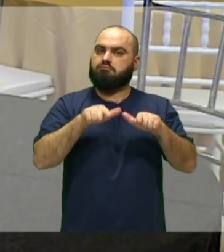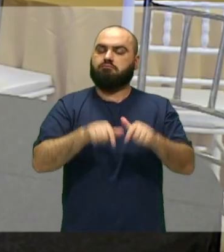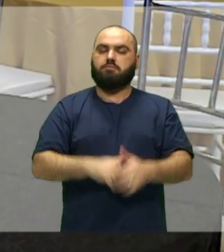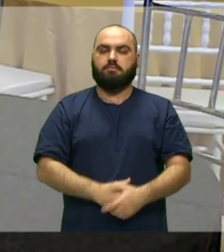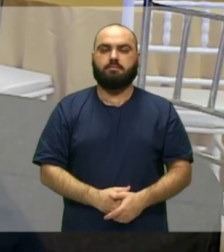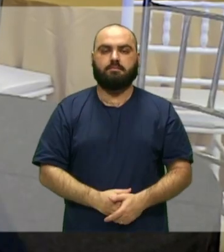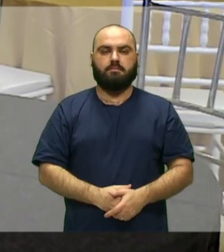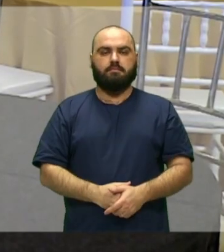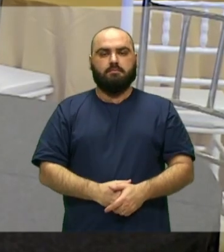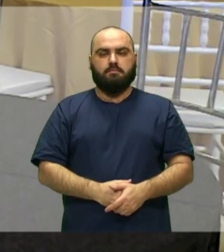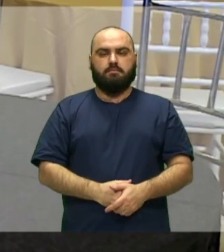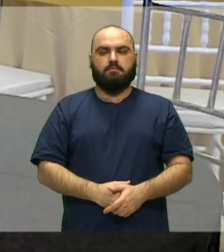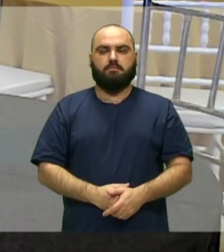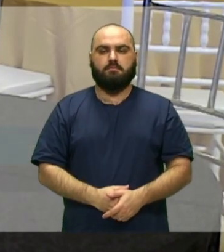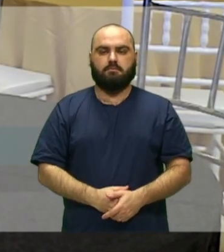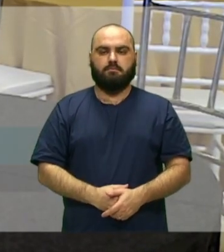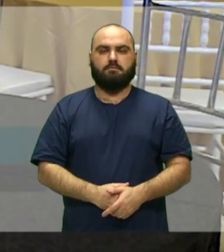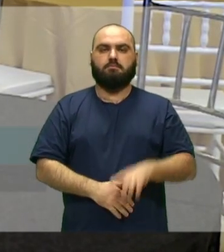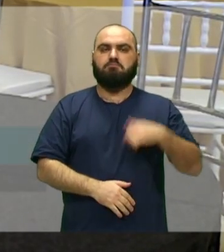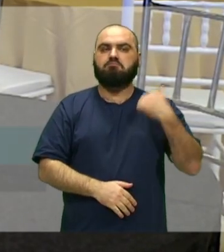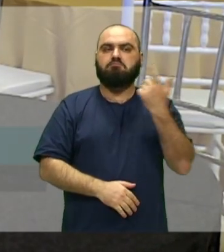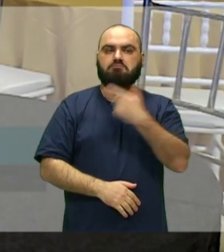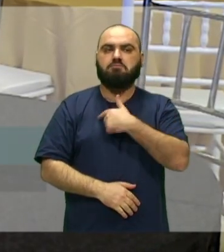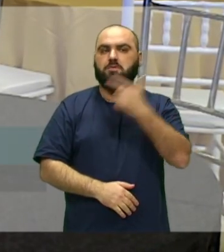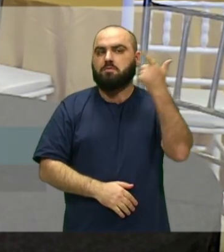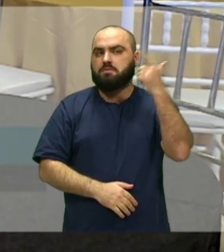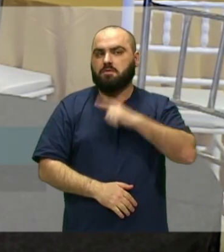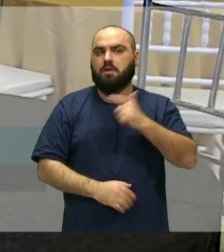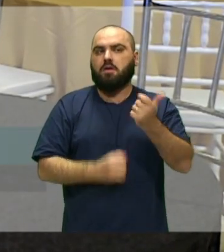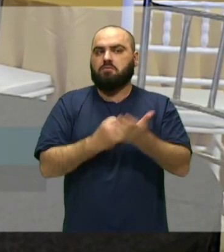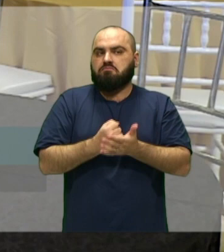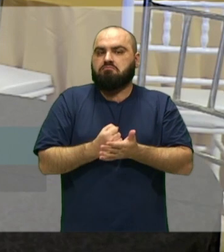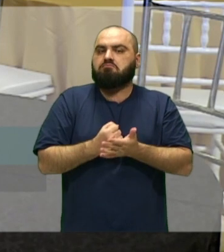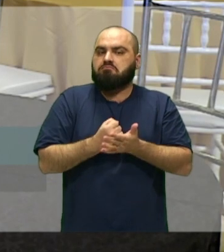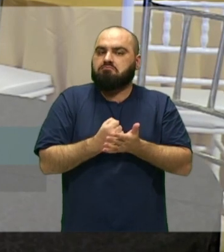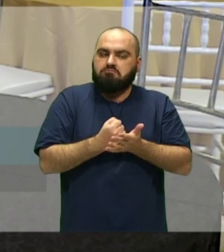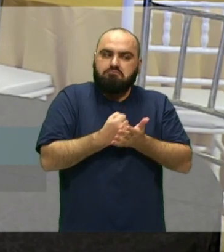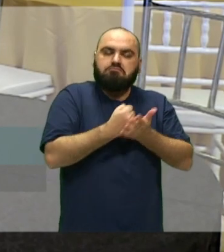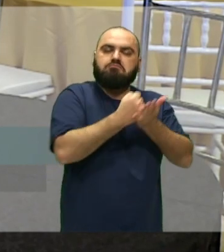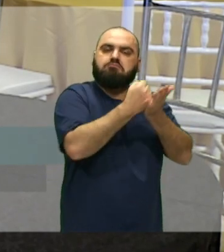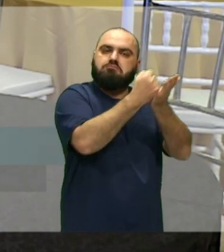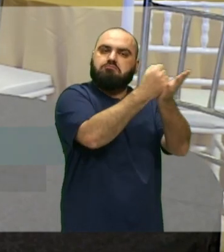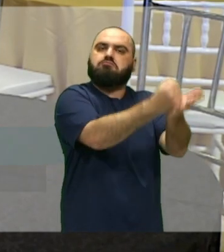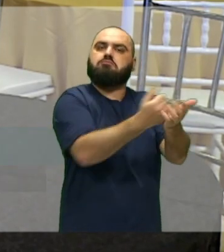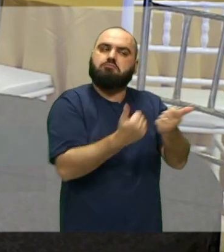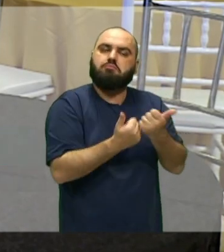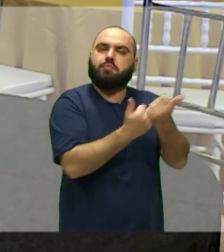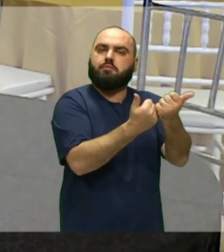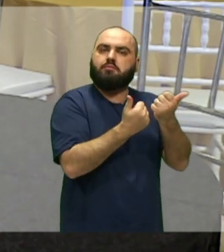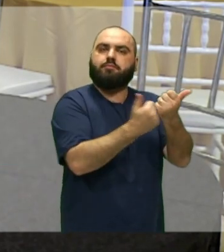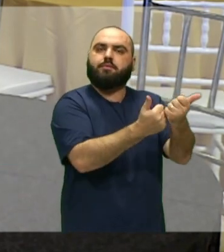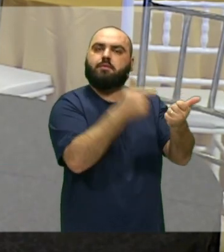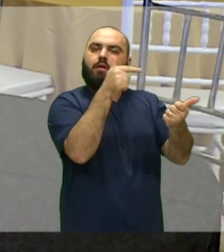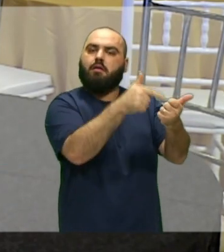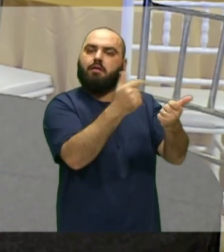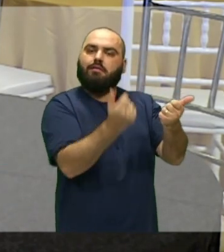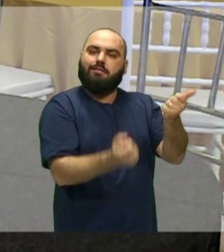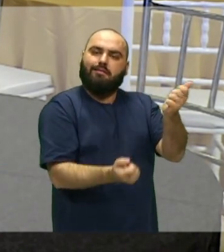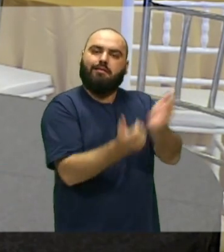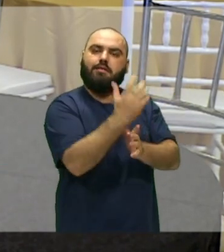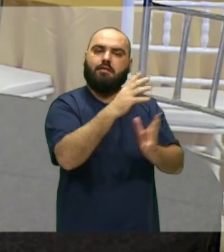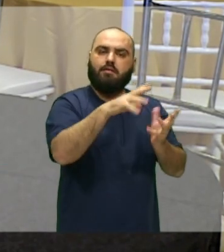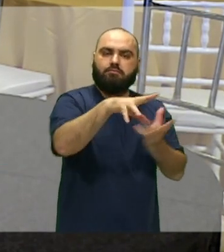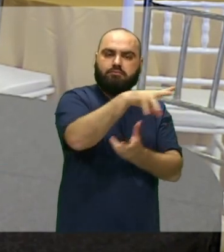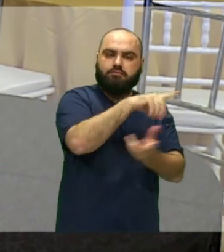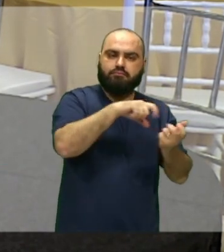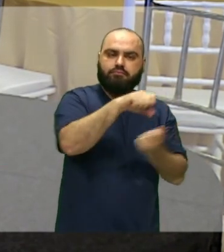gente dá o suporte para que eles desenvolvam projetos sustentáveis para que a gente Aproxime a iniciativa privada as